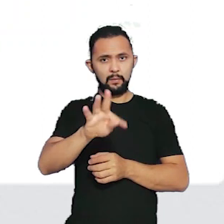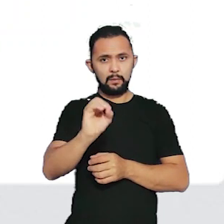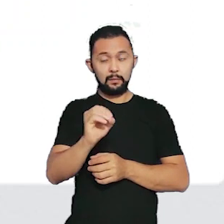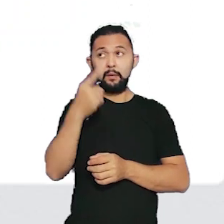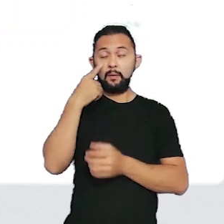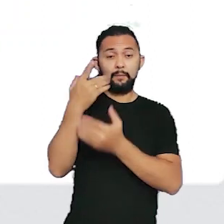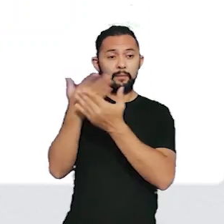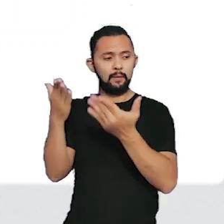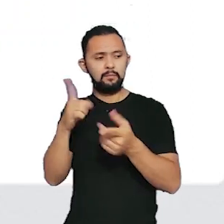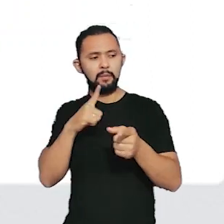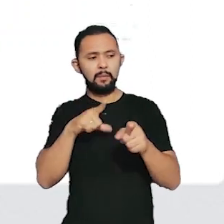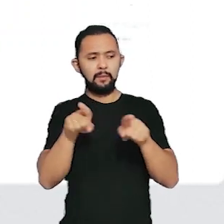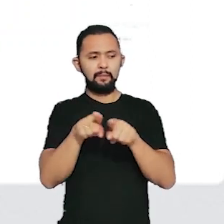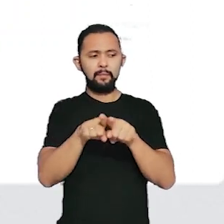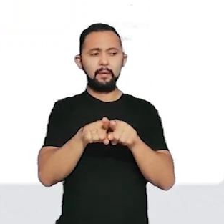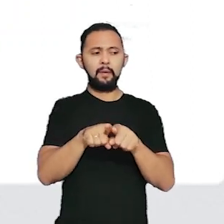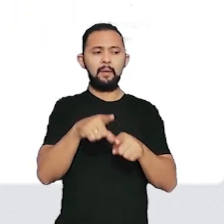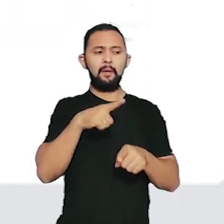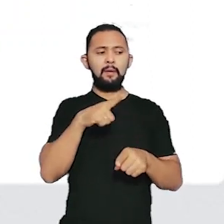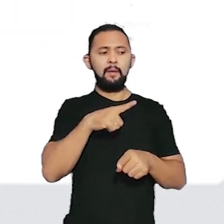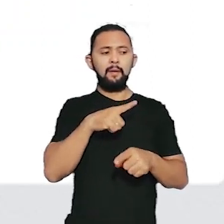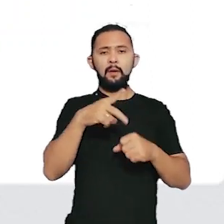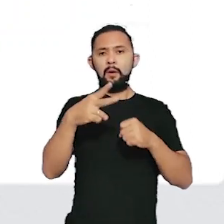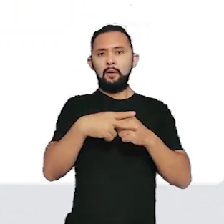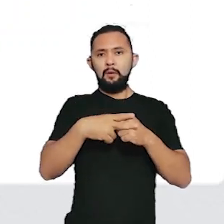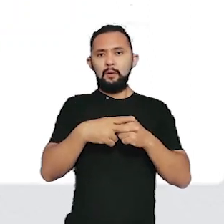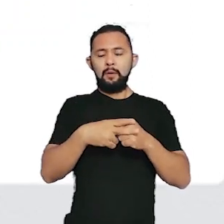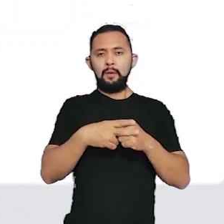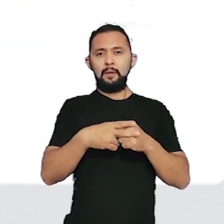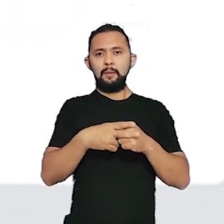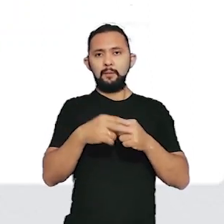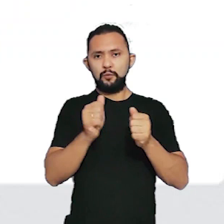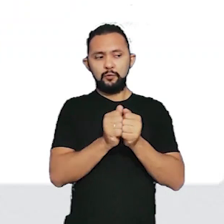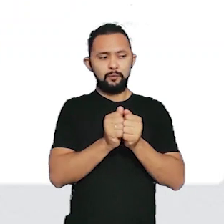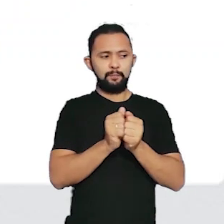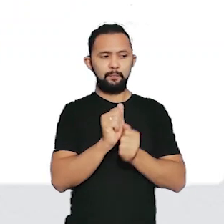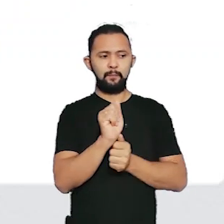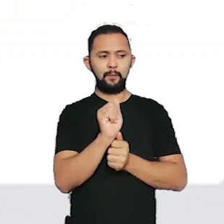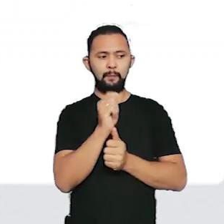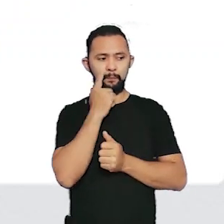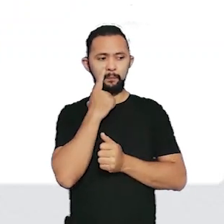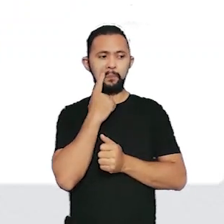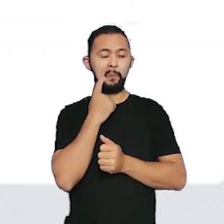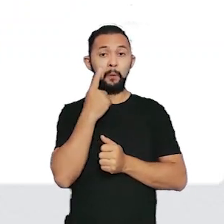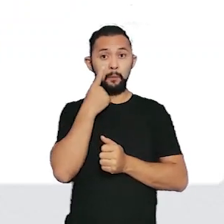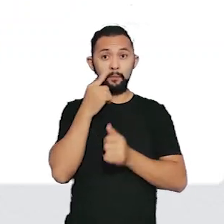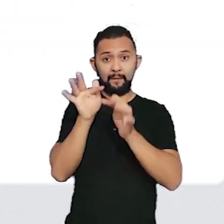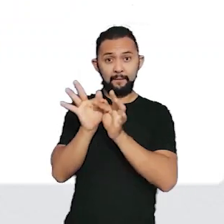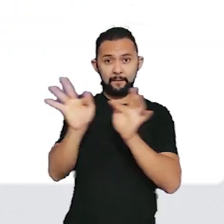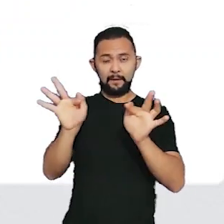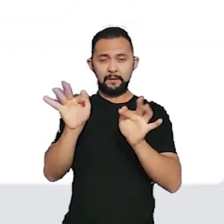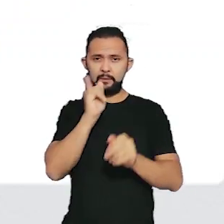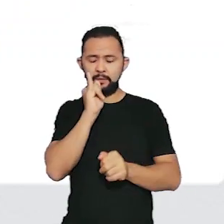também vai trazer um verbo junto no infinitivo, a terminação R, tá? Fico triste sempre que